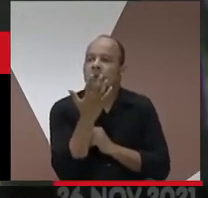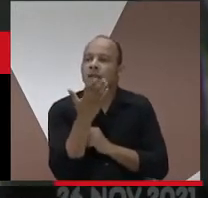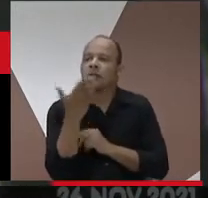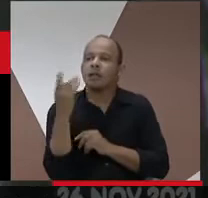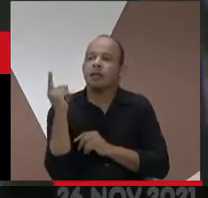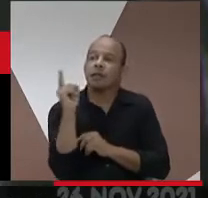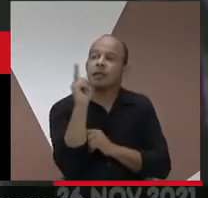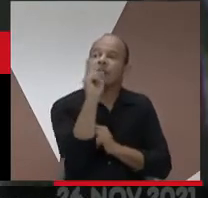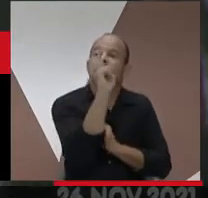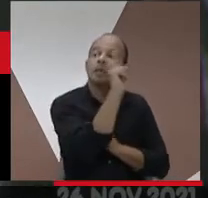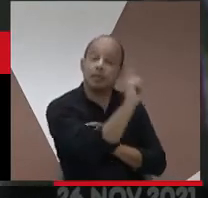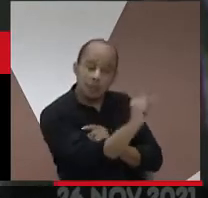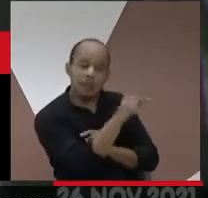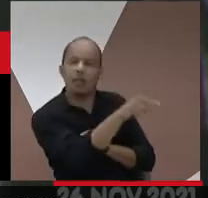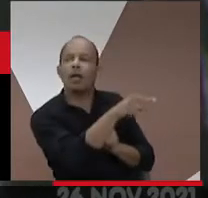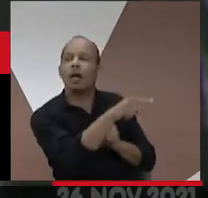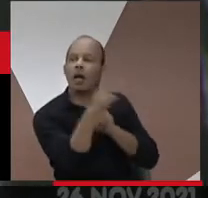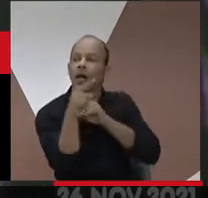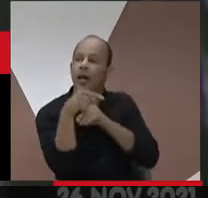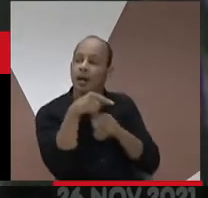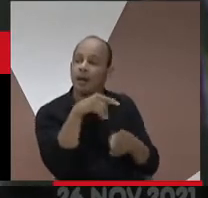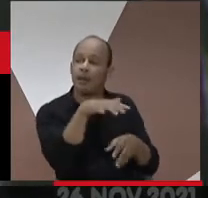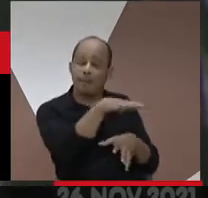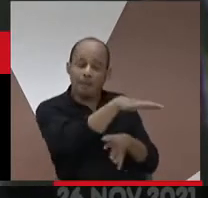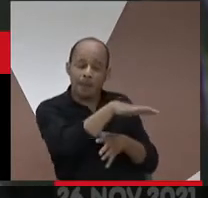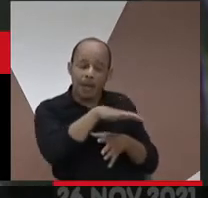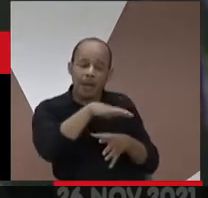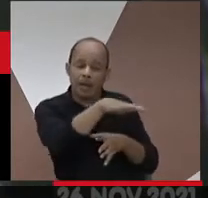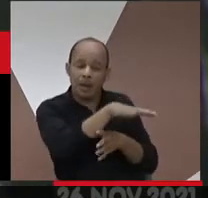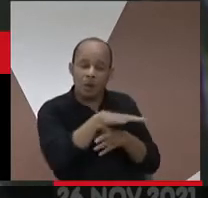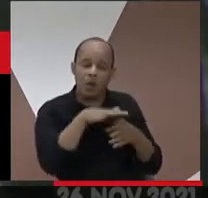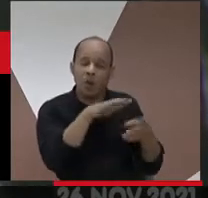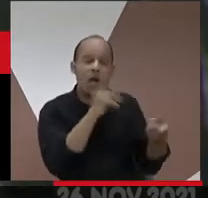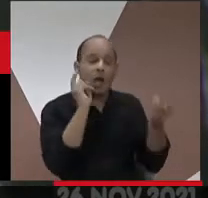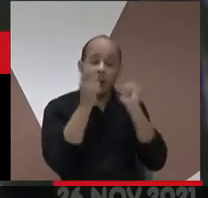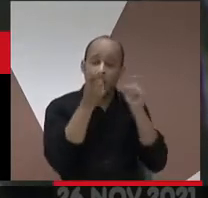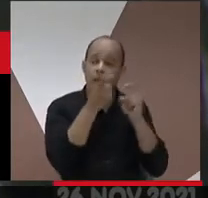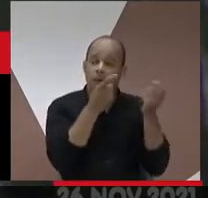até o bairro Nascentes e reuníssemos com os moradores.